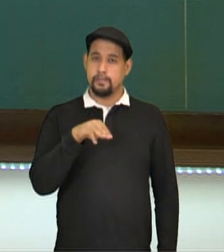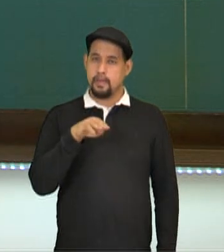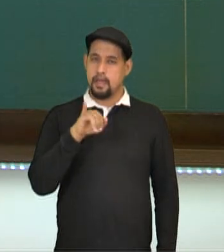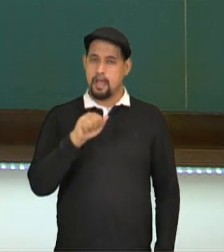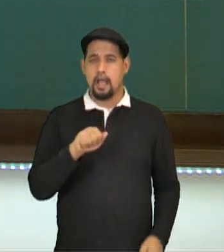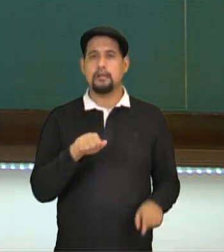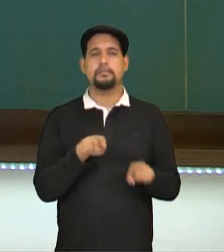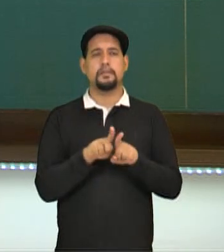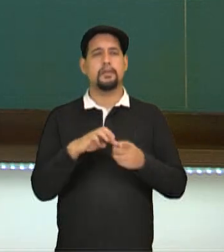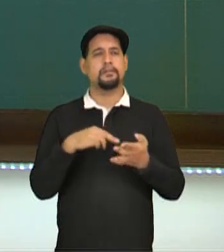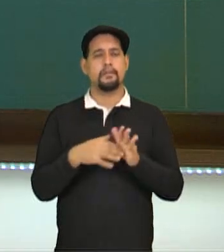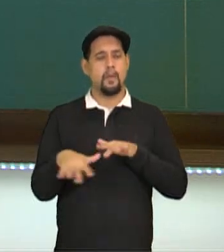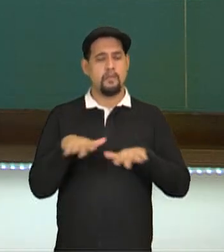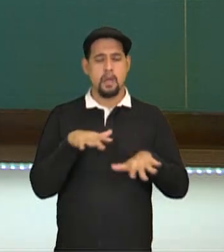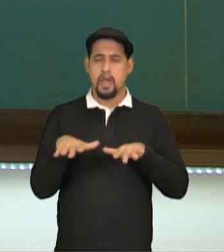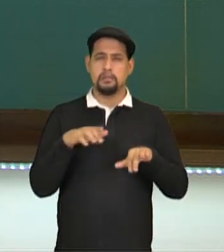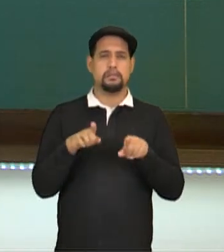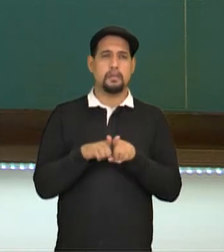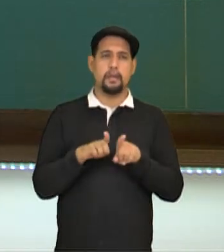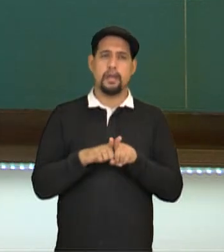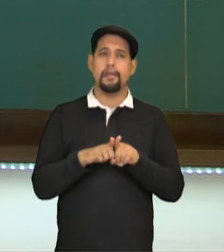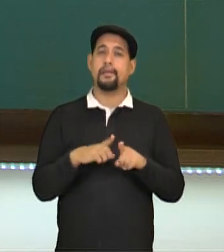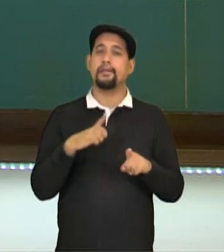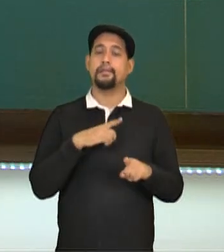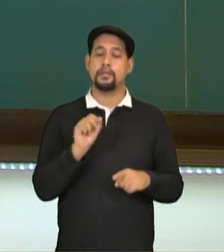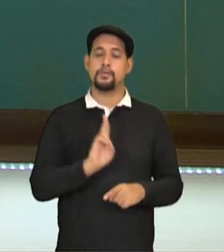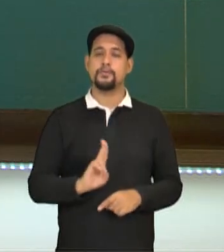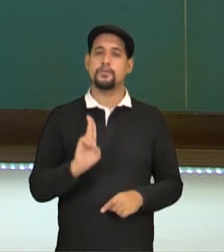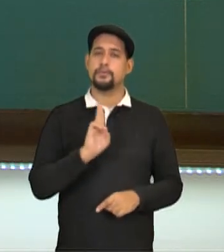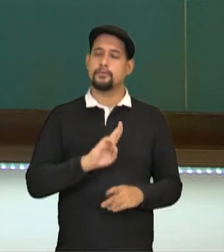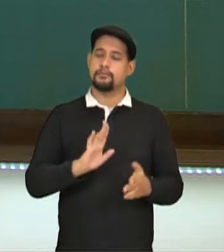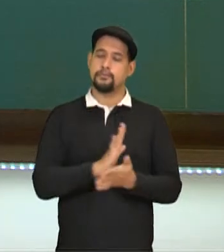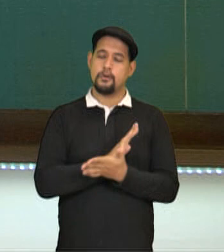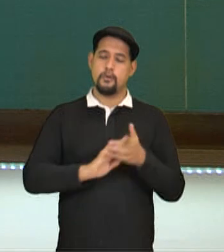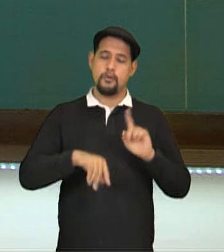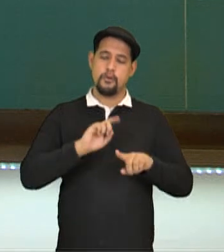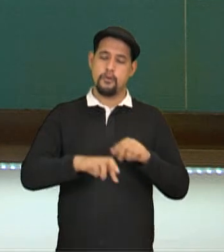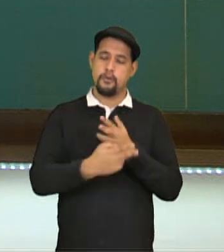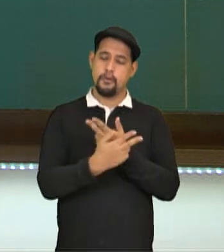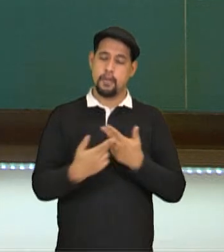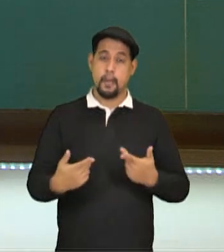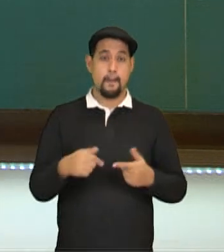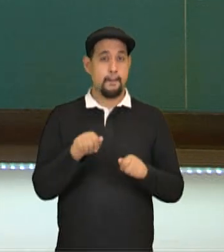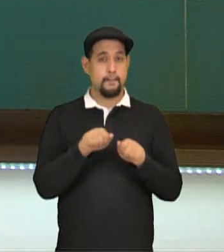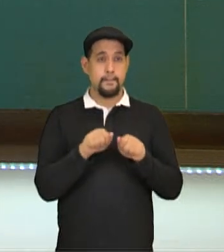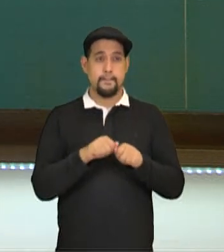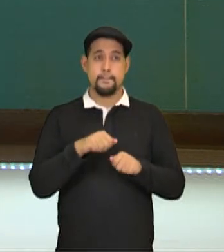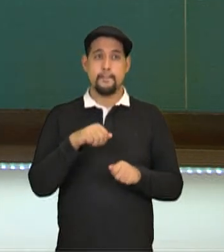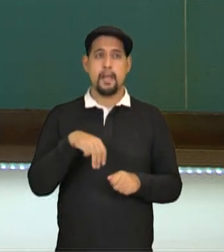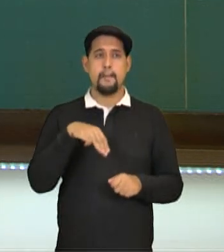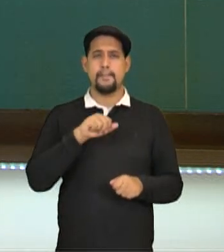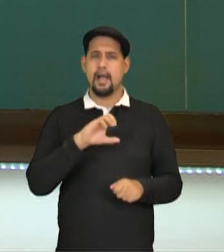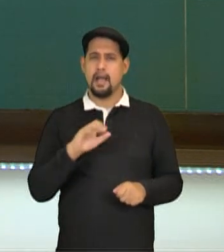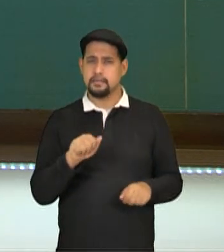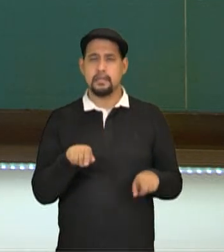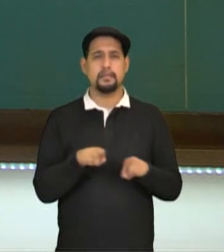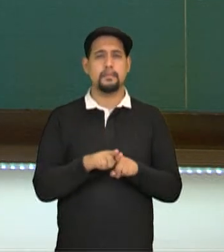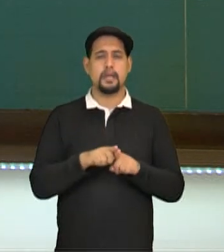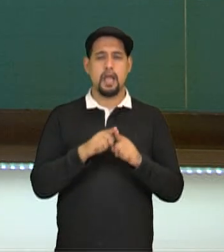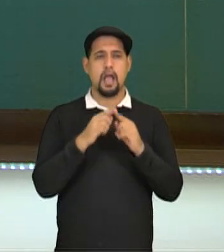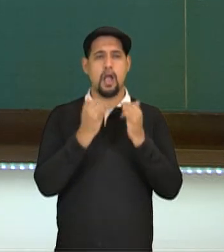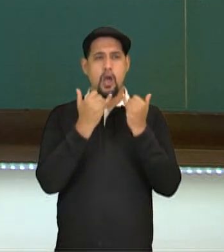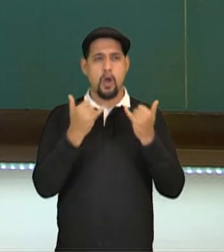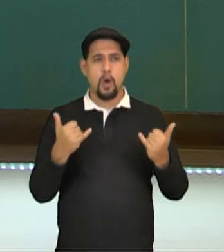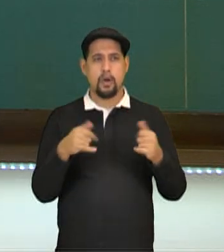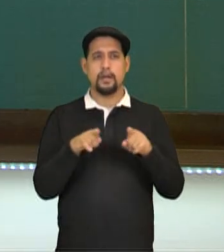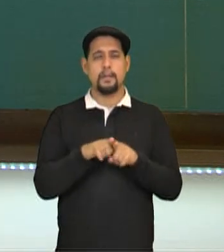com movimentos ginásticos e com a utilização de alguns materiais. A massa, a corda, a